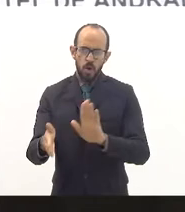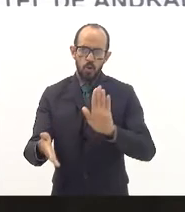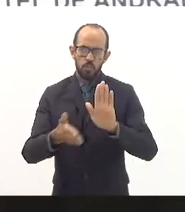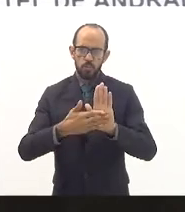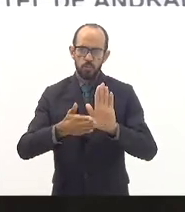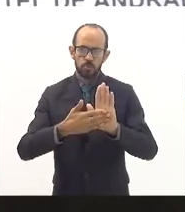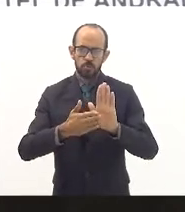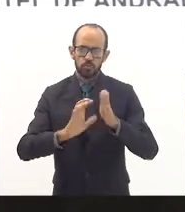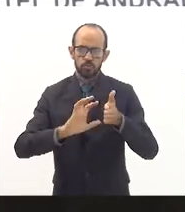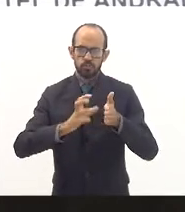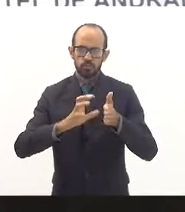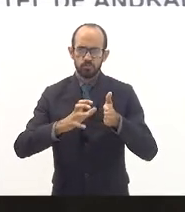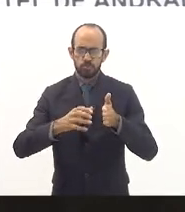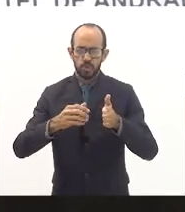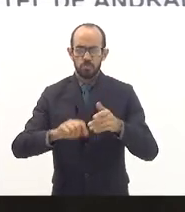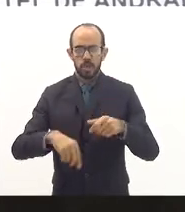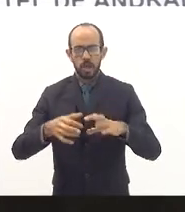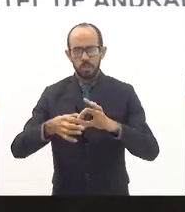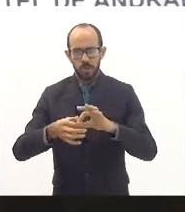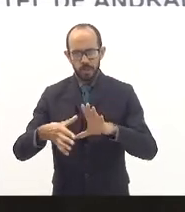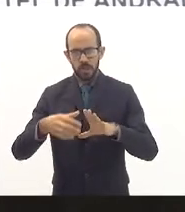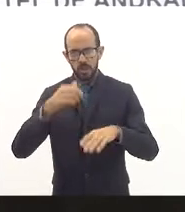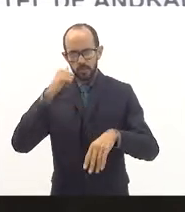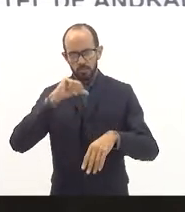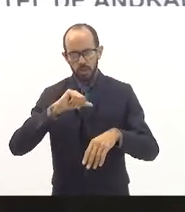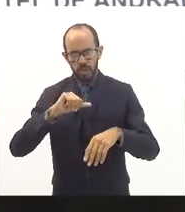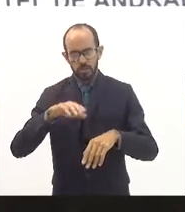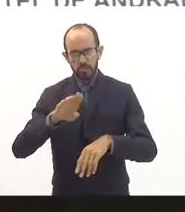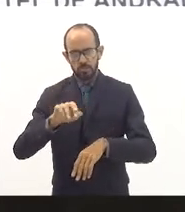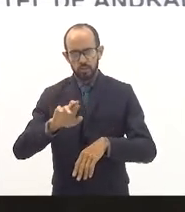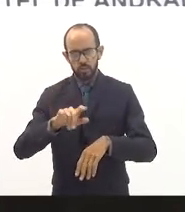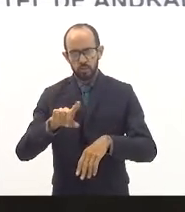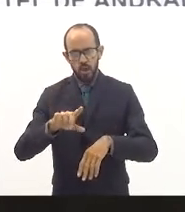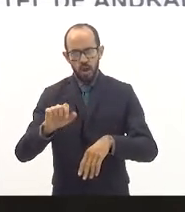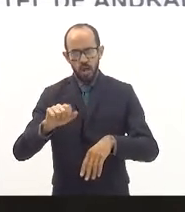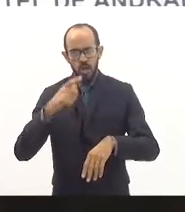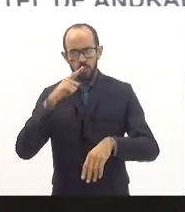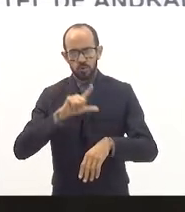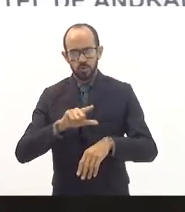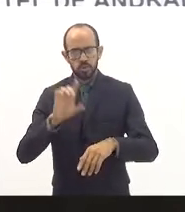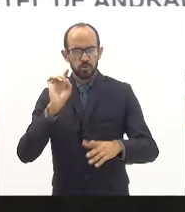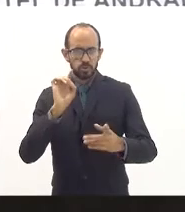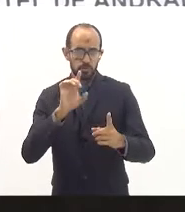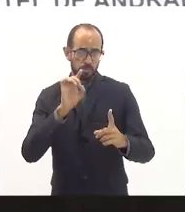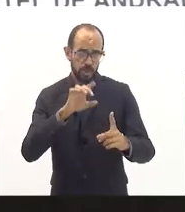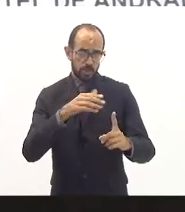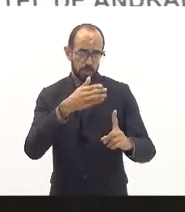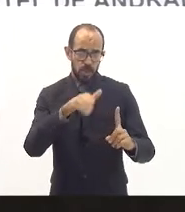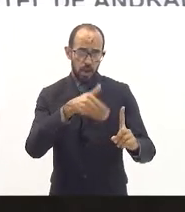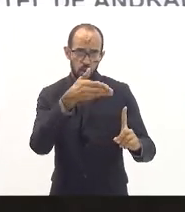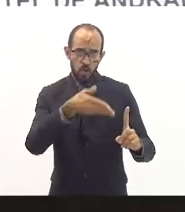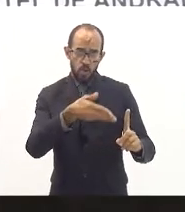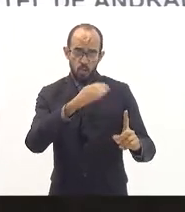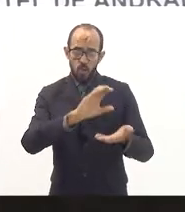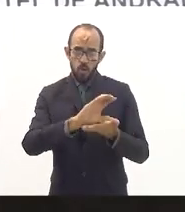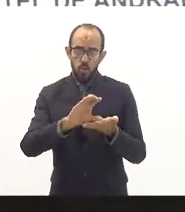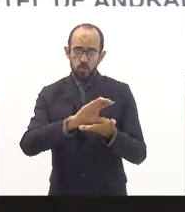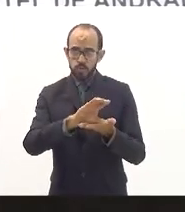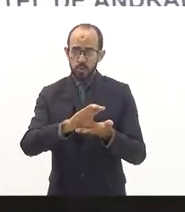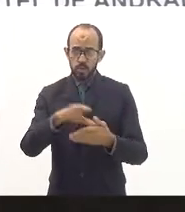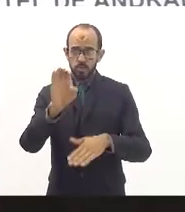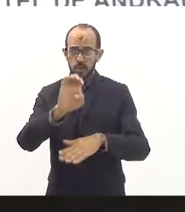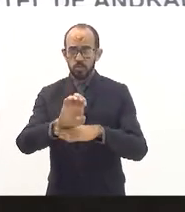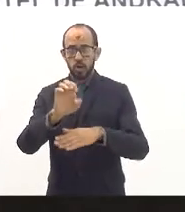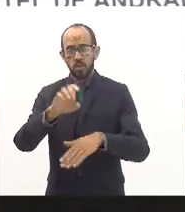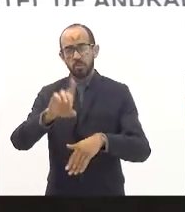da emancipação das mulheres, Brizola prestigiou de modo especial o Conselho Estadual dos Direitos